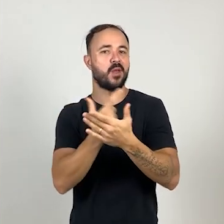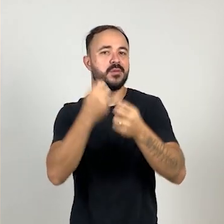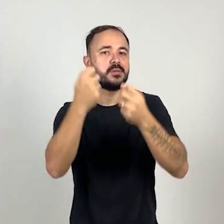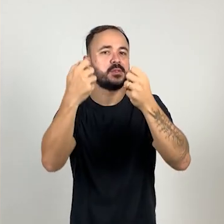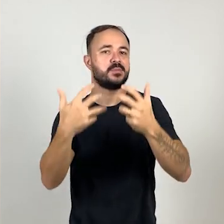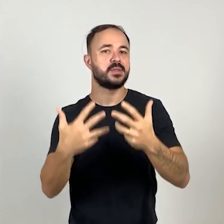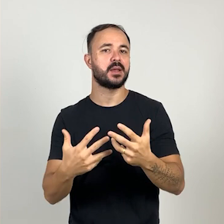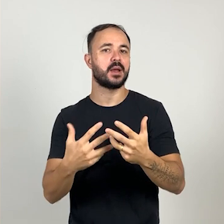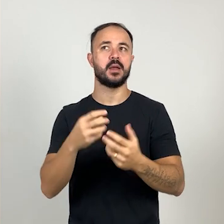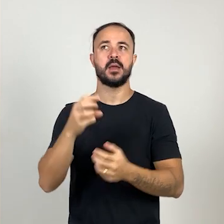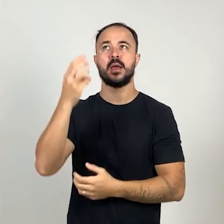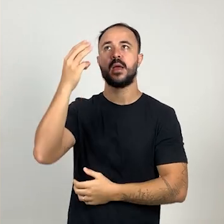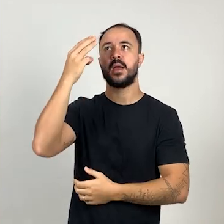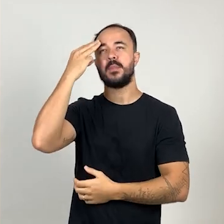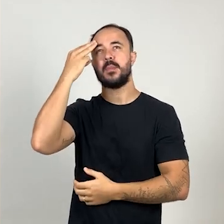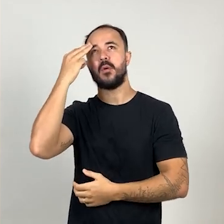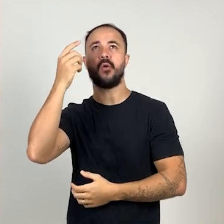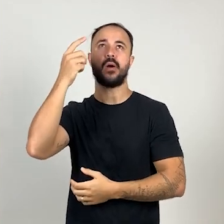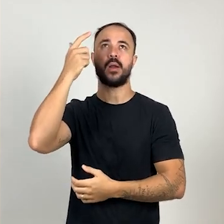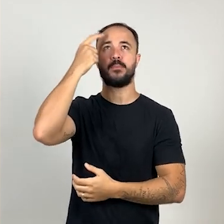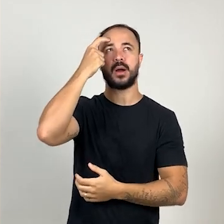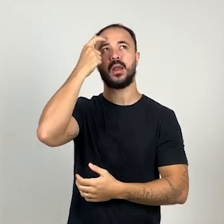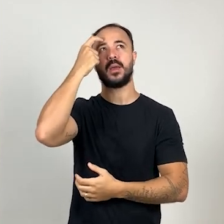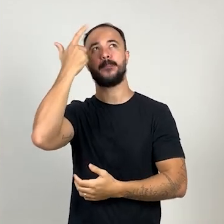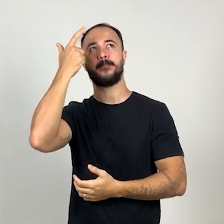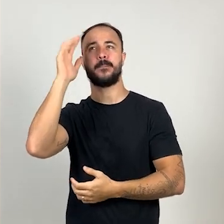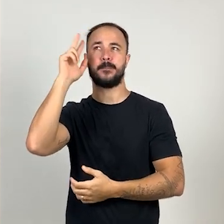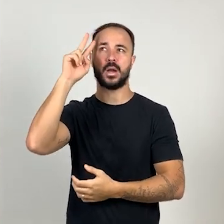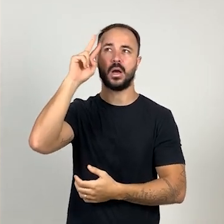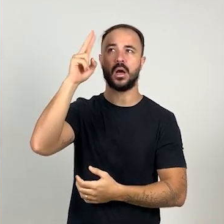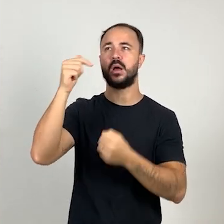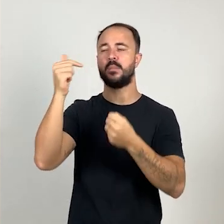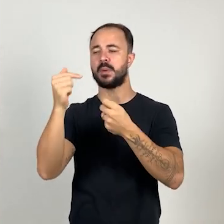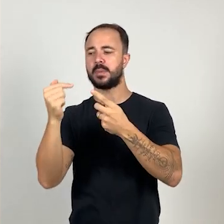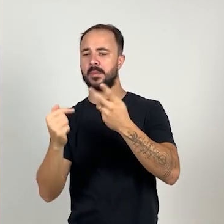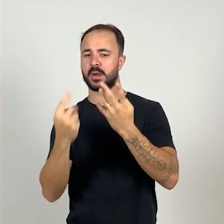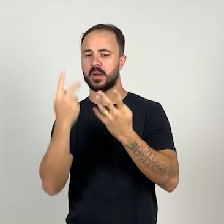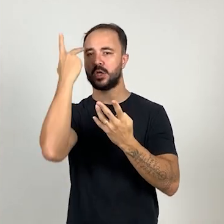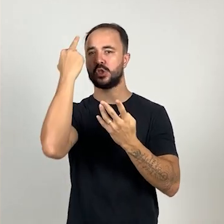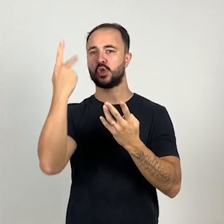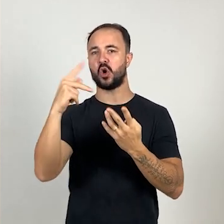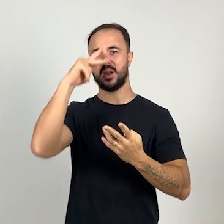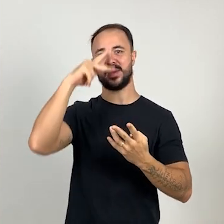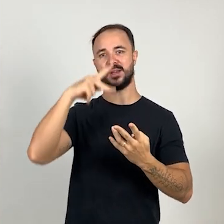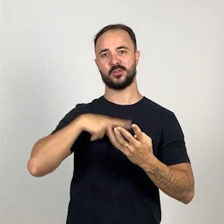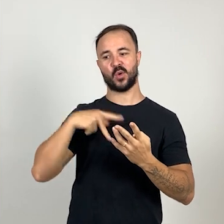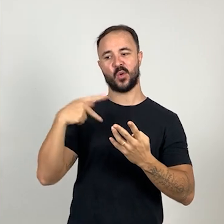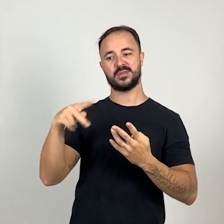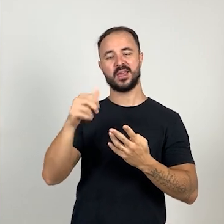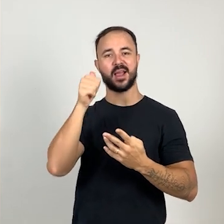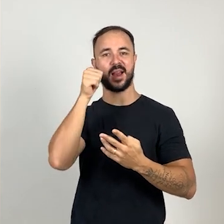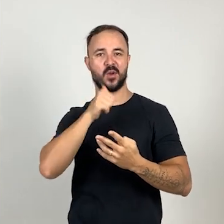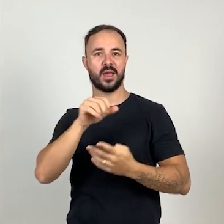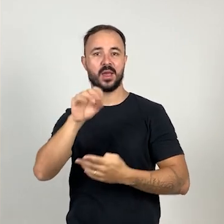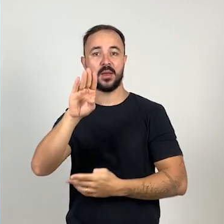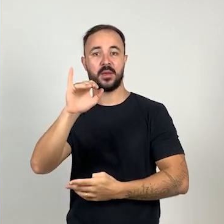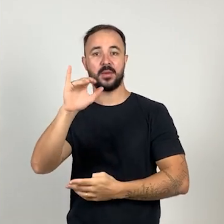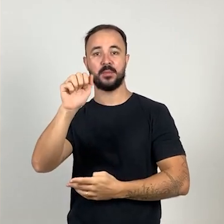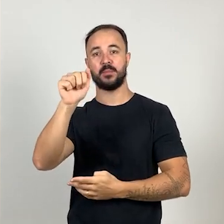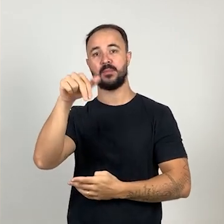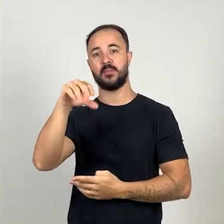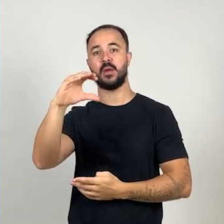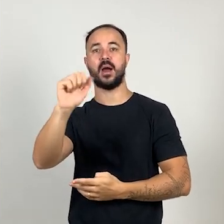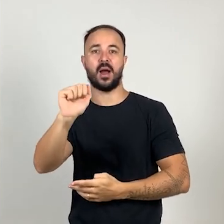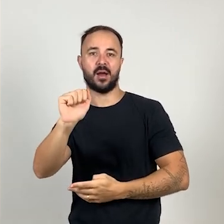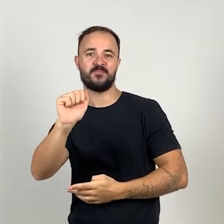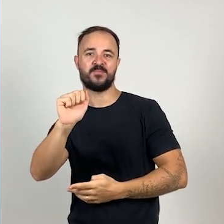identidade racial e análise sobre o racismo estrutural presente na sociedade brasileira. No livro, Bianca Santana